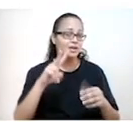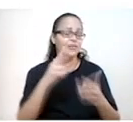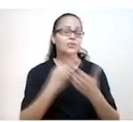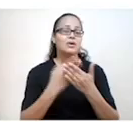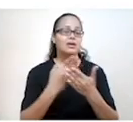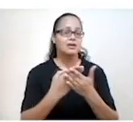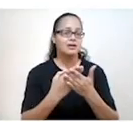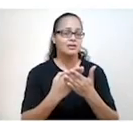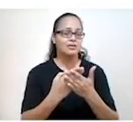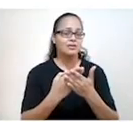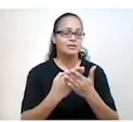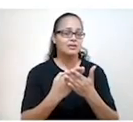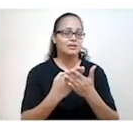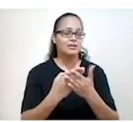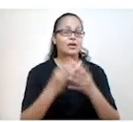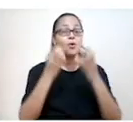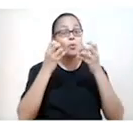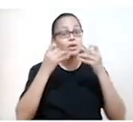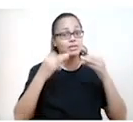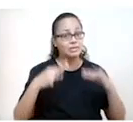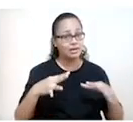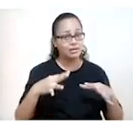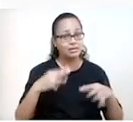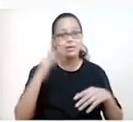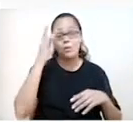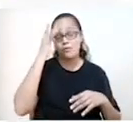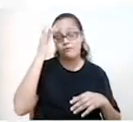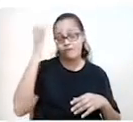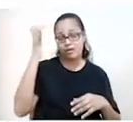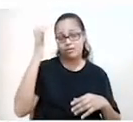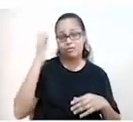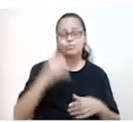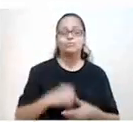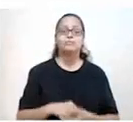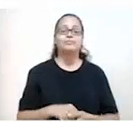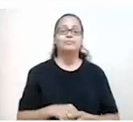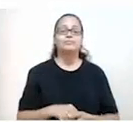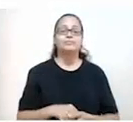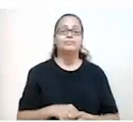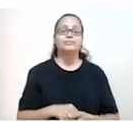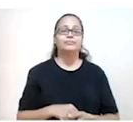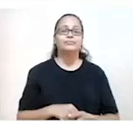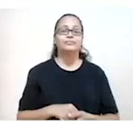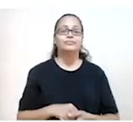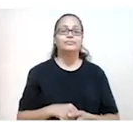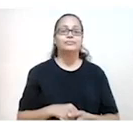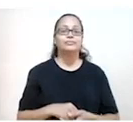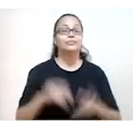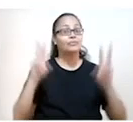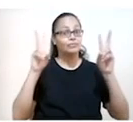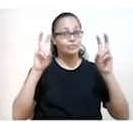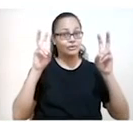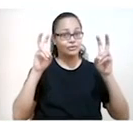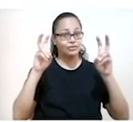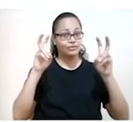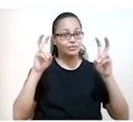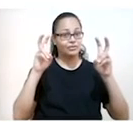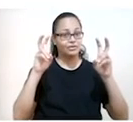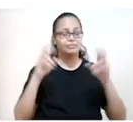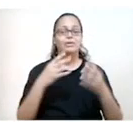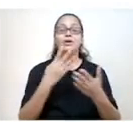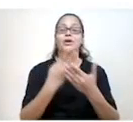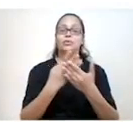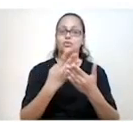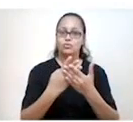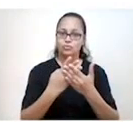assim, com a explicação vai ficar tudo mais fácil. Então, primeiro, ó, uma introdução sobre o tema